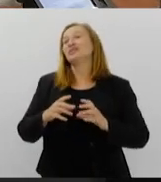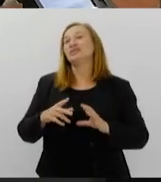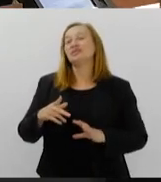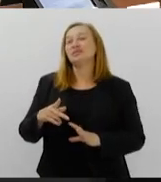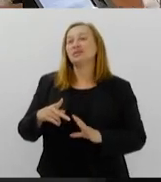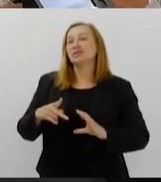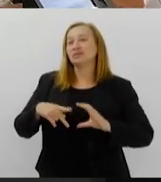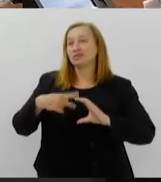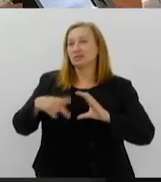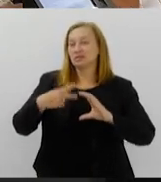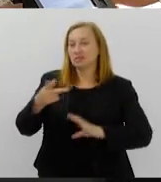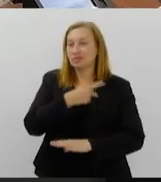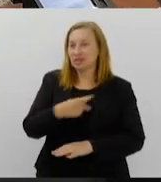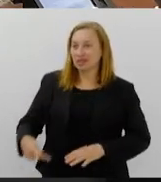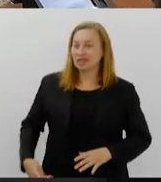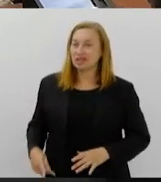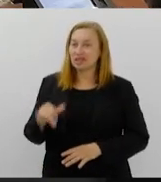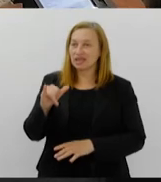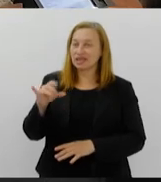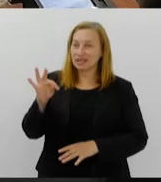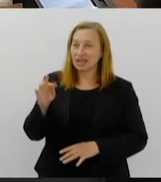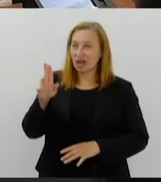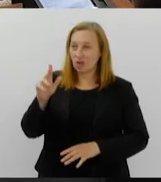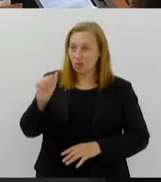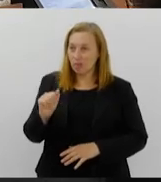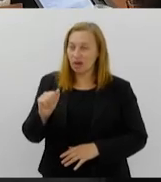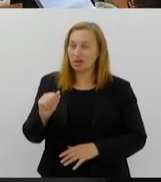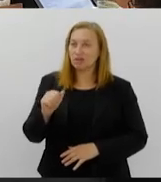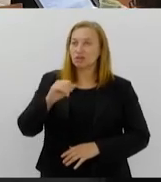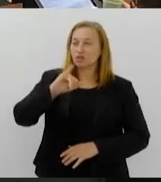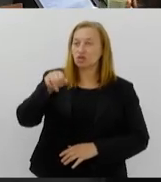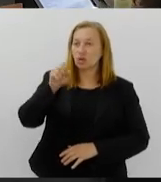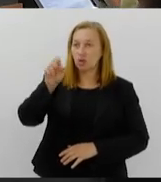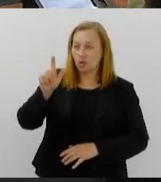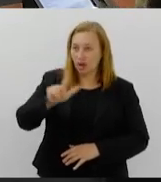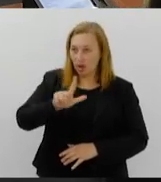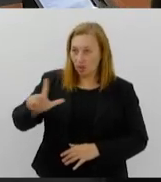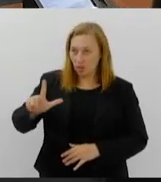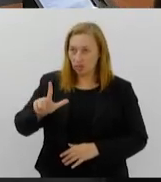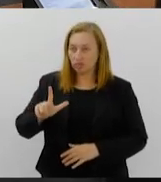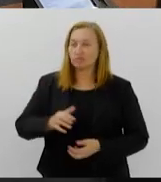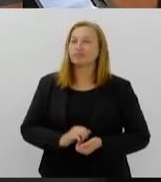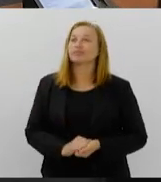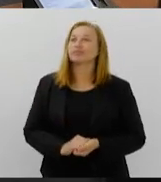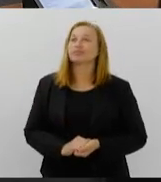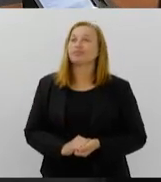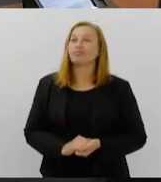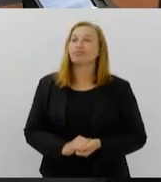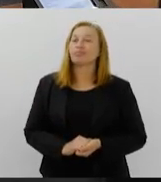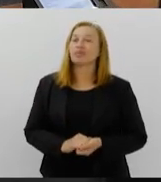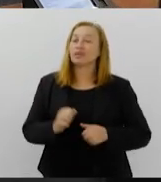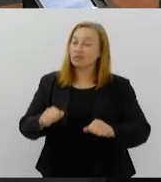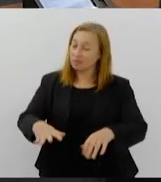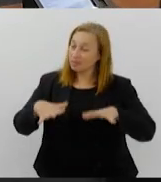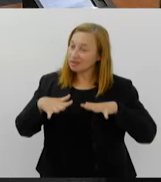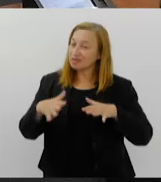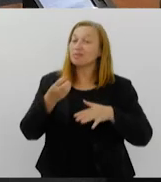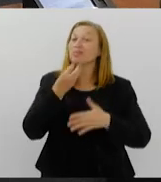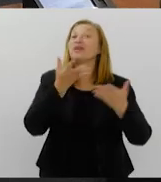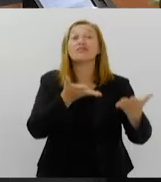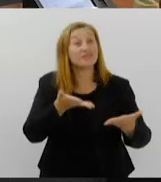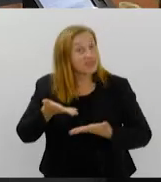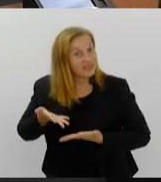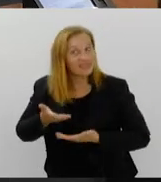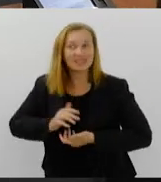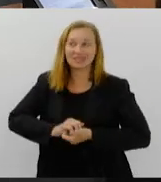Italva, o senhor Joel Enfermeiro, que se encontra aqui no nosso plenário. Seja muito